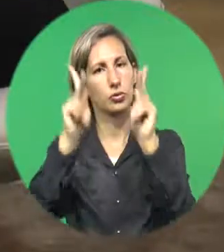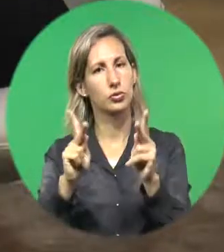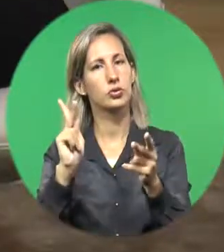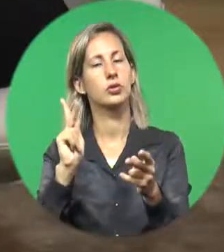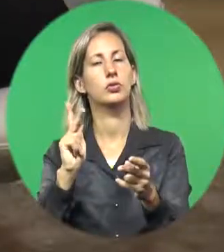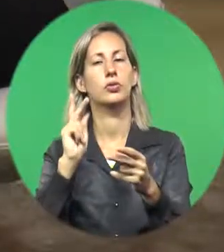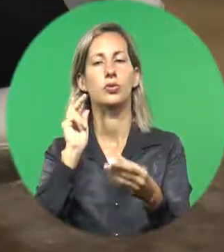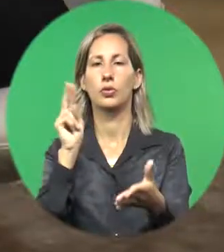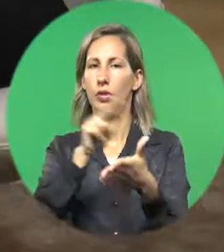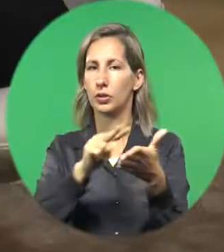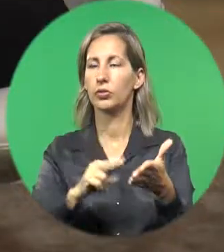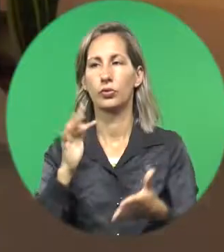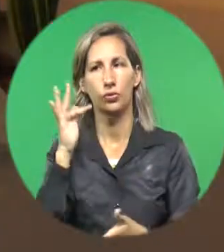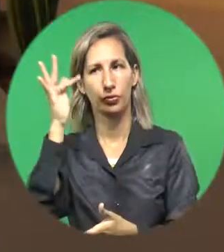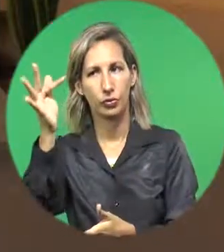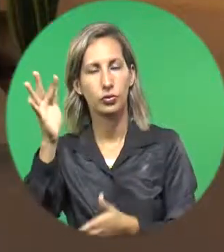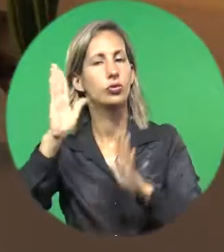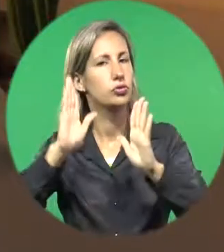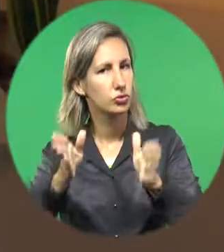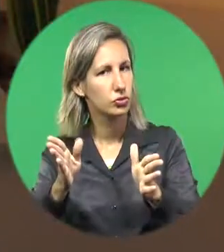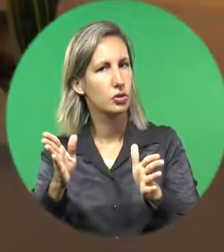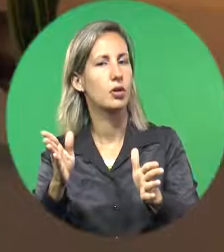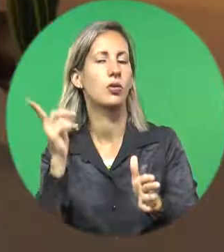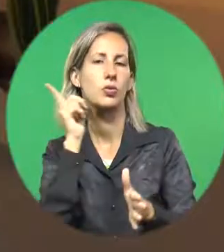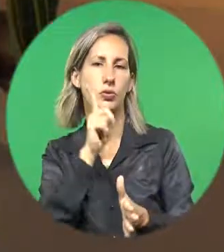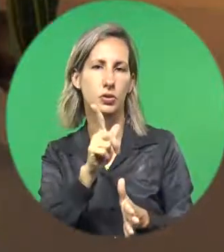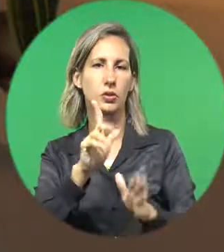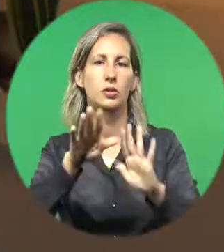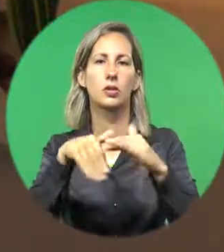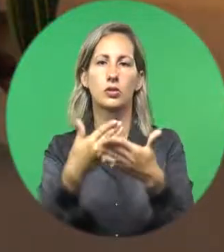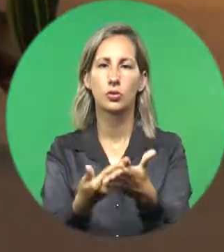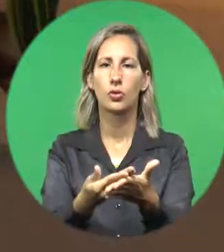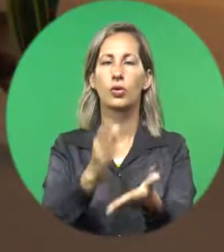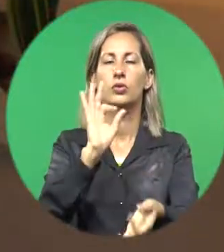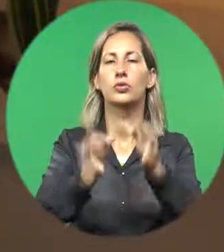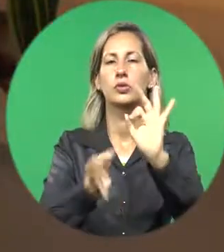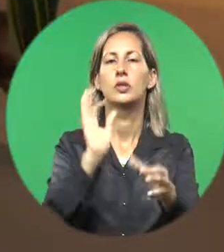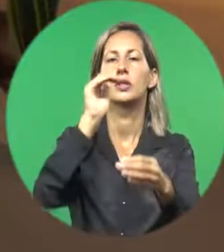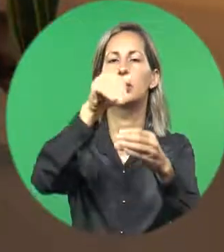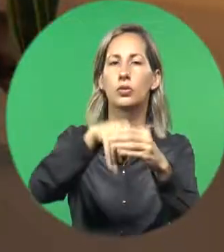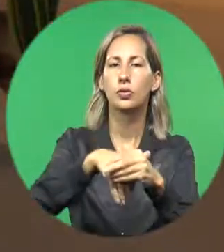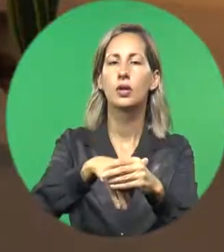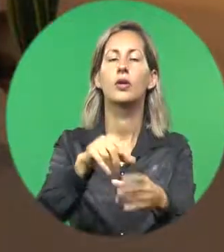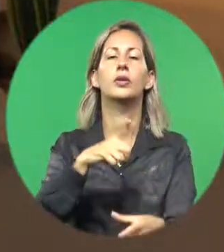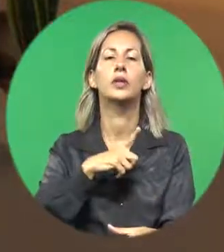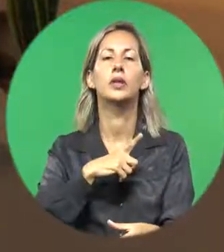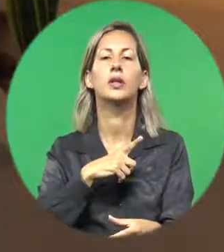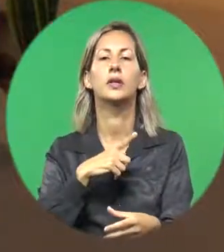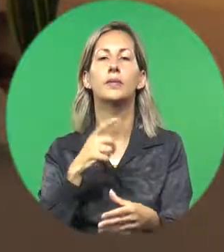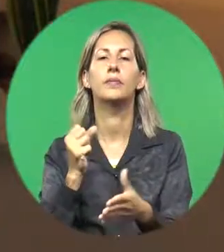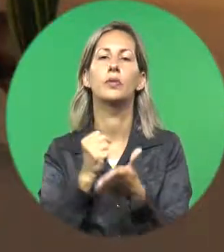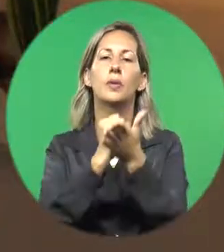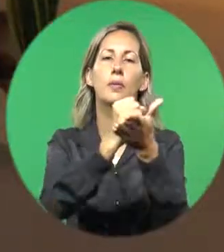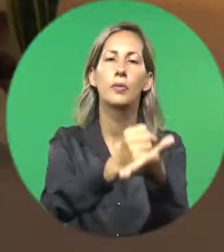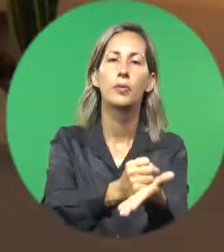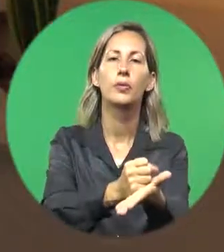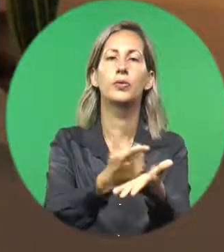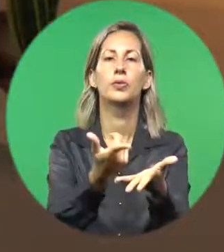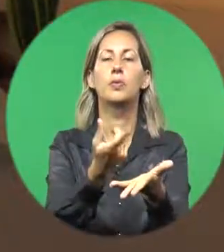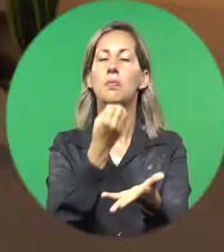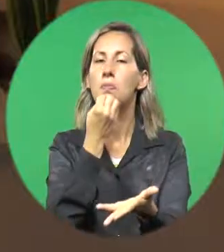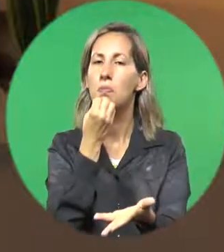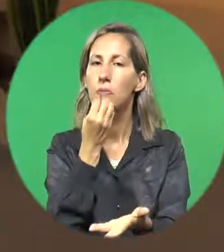o projeto Eleitor do Futuro, que é um projeto já consagrado na Escola Judiciária Eleitoral, que tem atingido